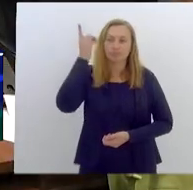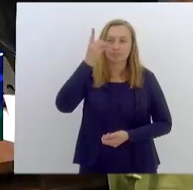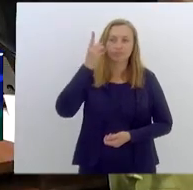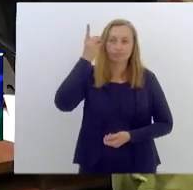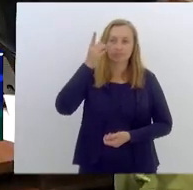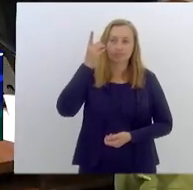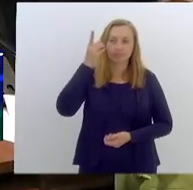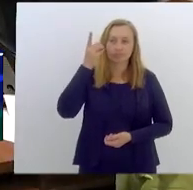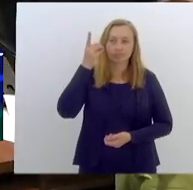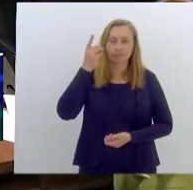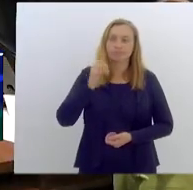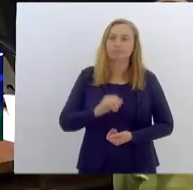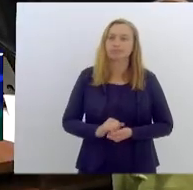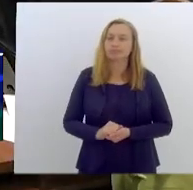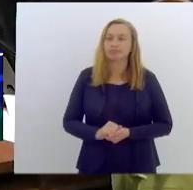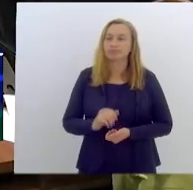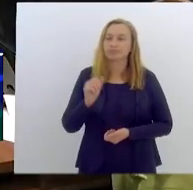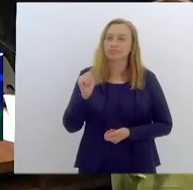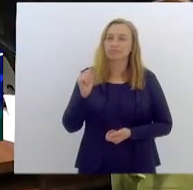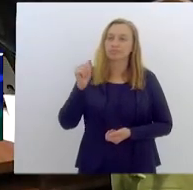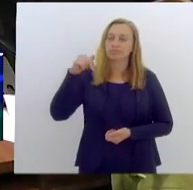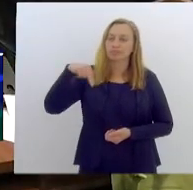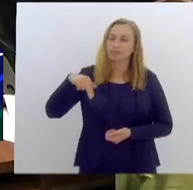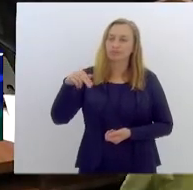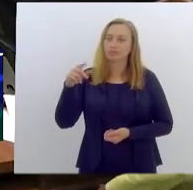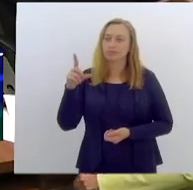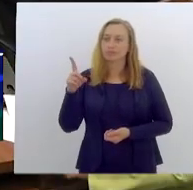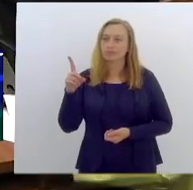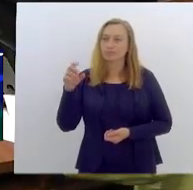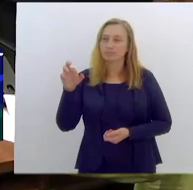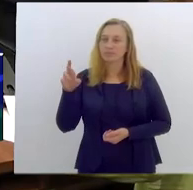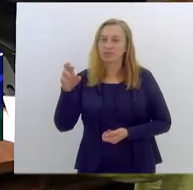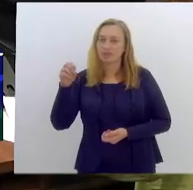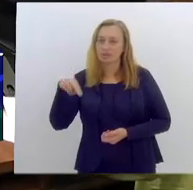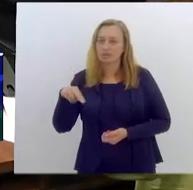Deputado Anderson Moraes.